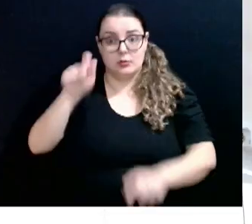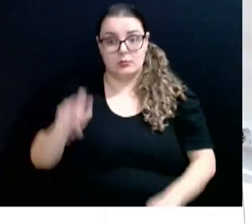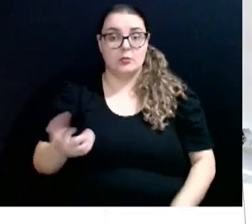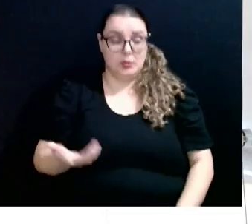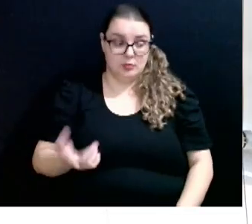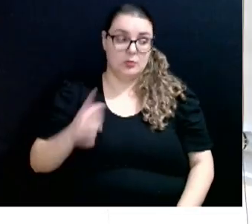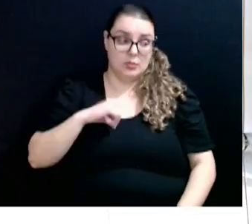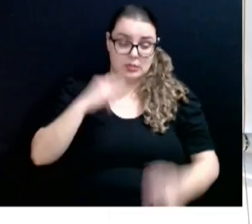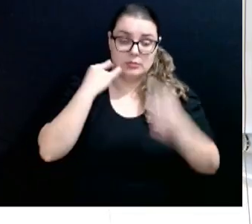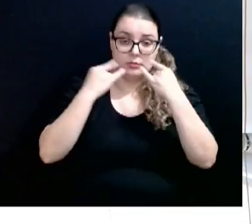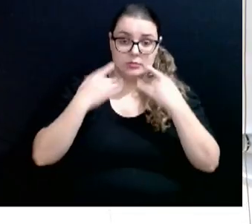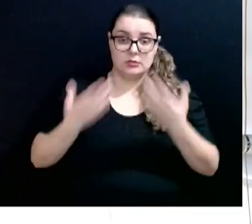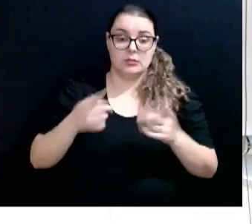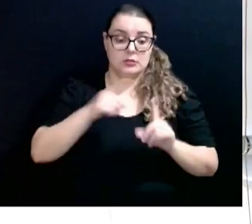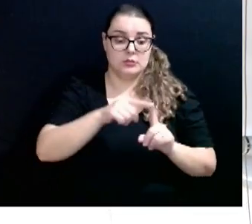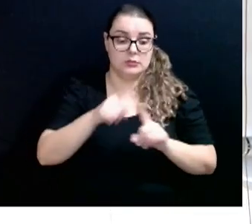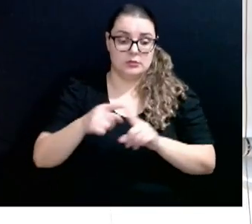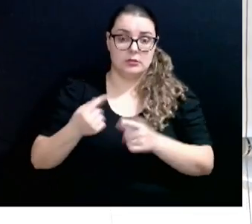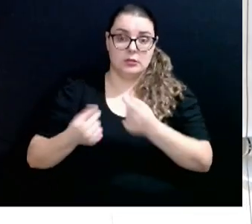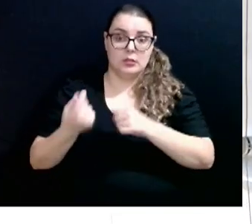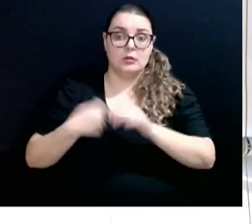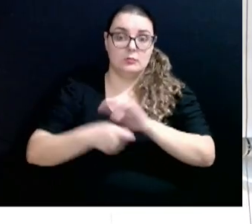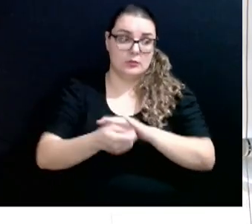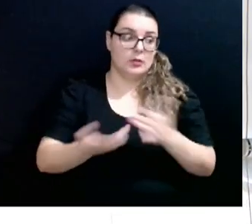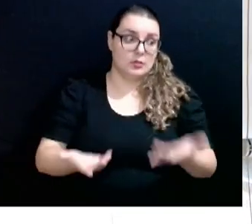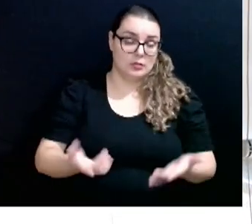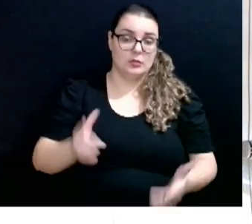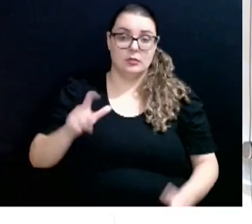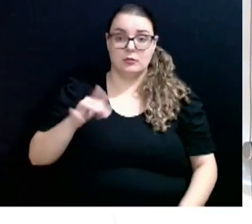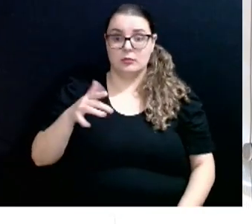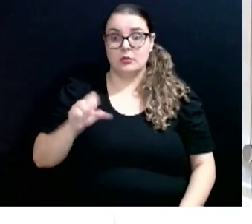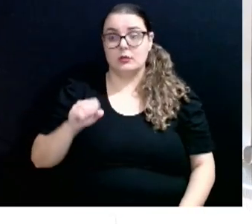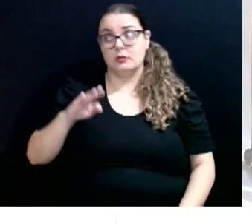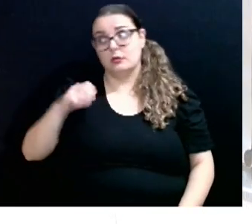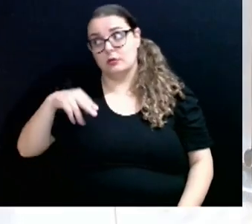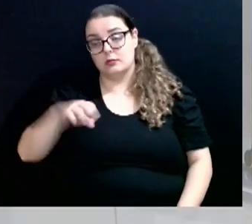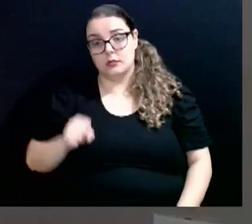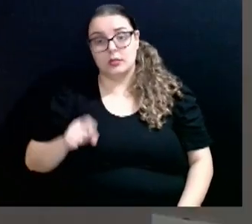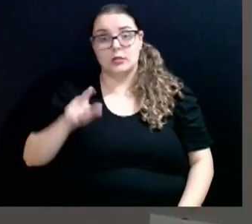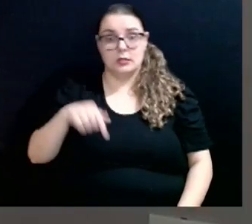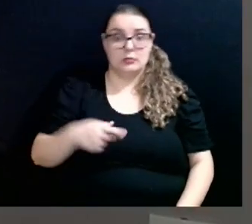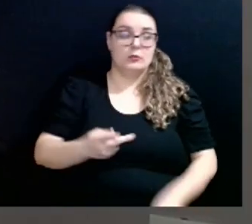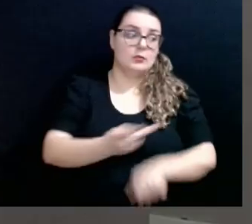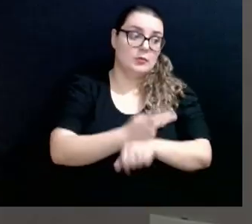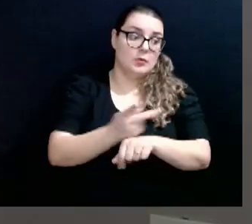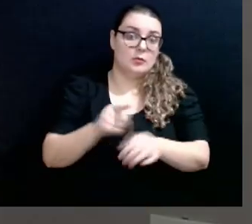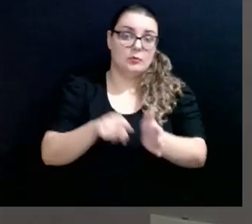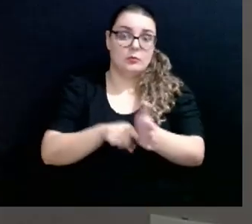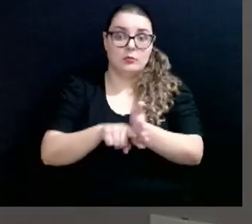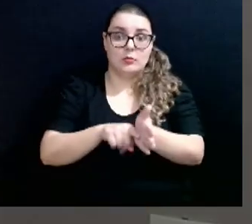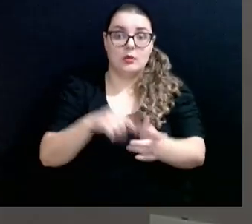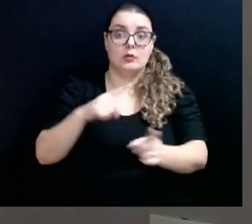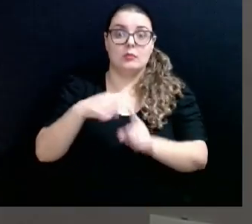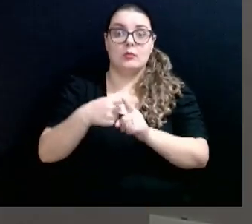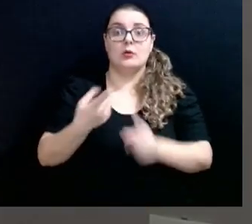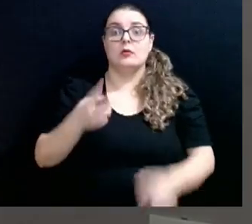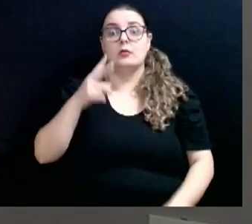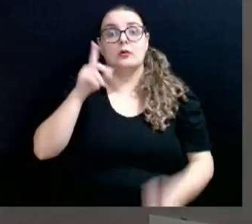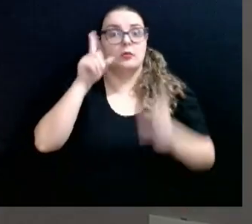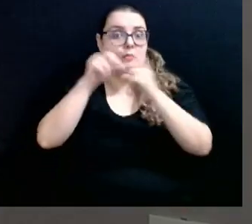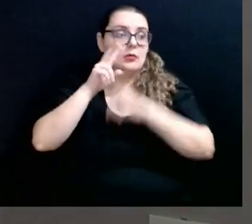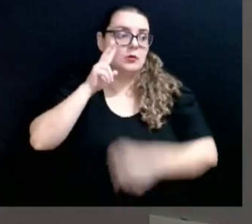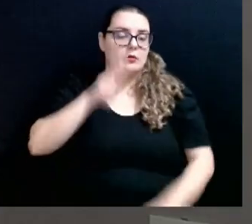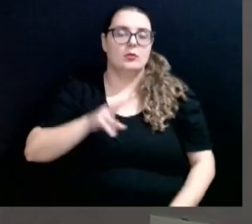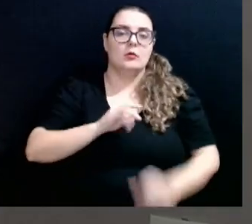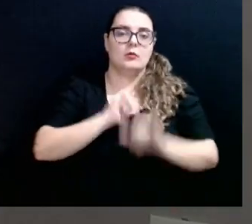nesse tipo de investimentos, que é os leilões de bens, mas é uma busca ativa. Dificilmente você vai ver publicidade, propaganda dos